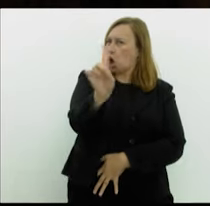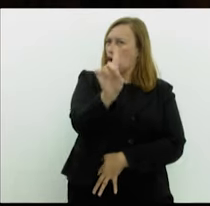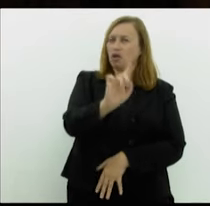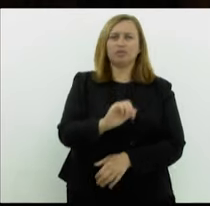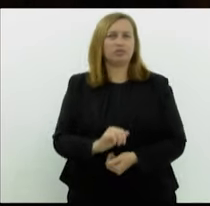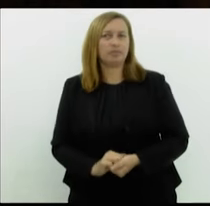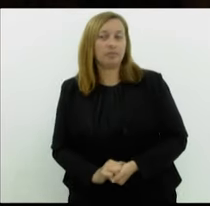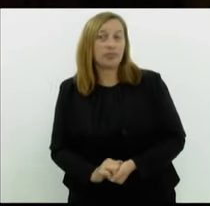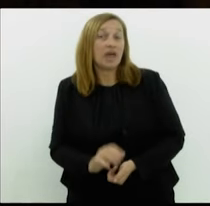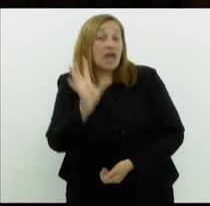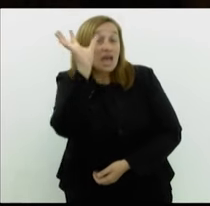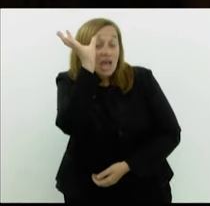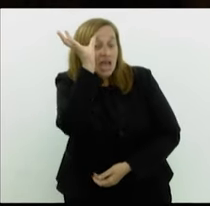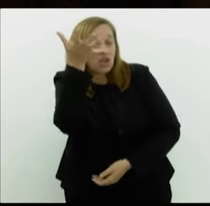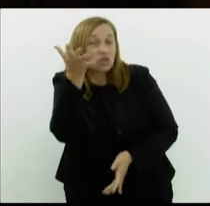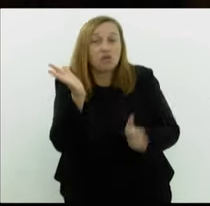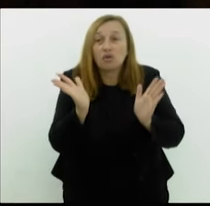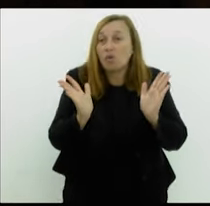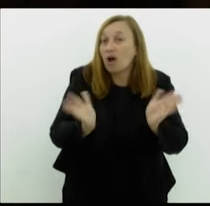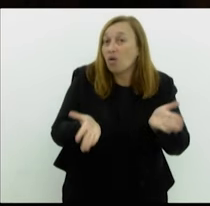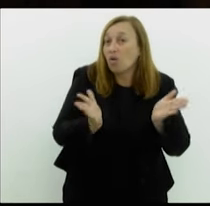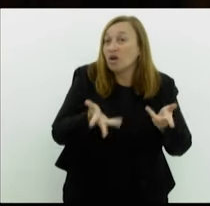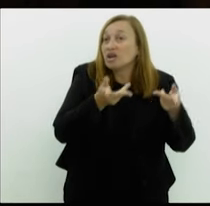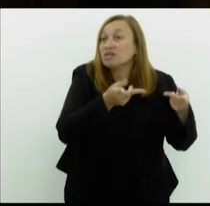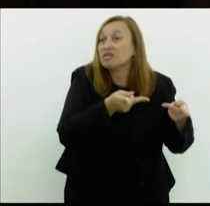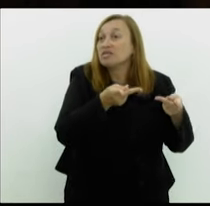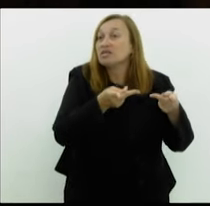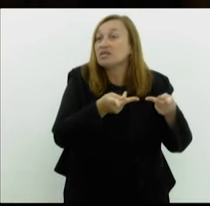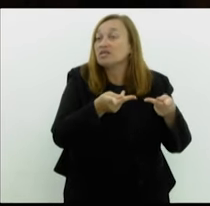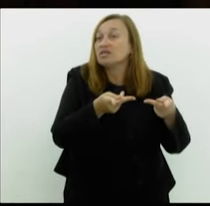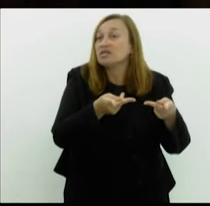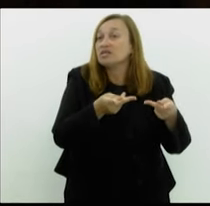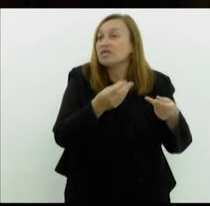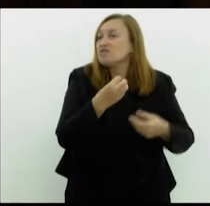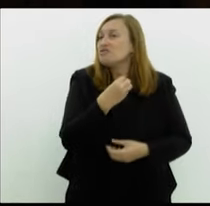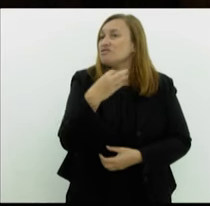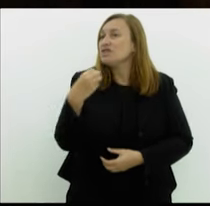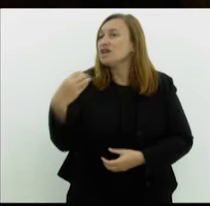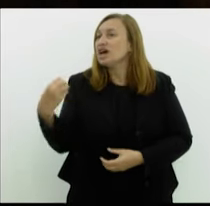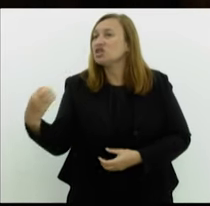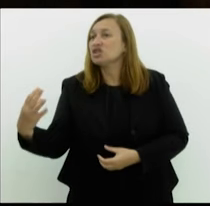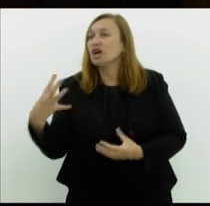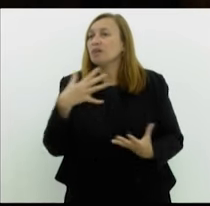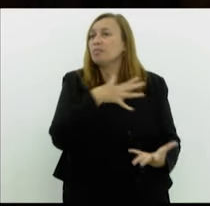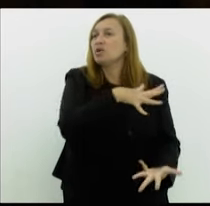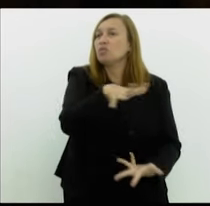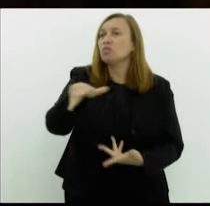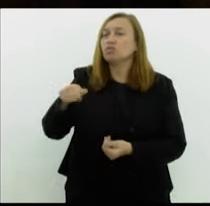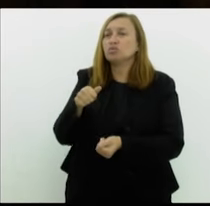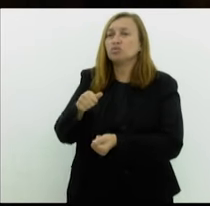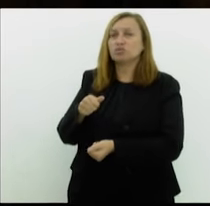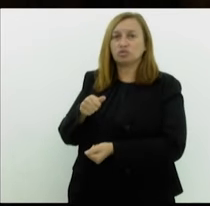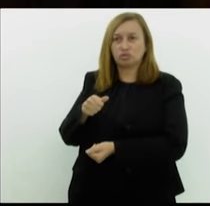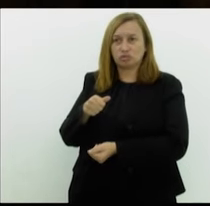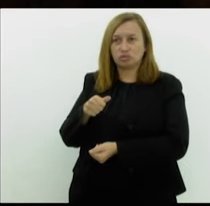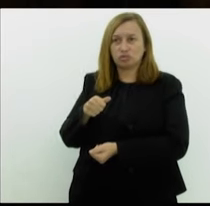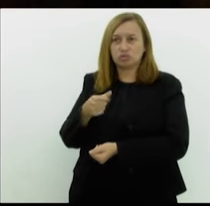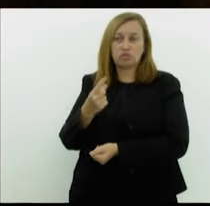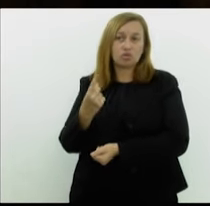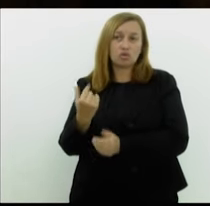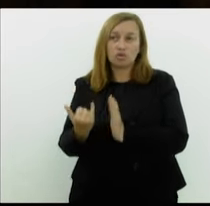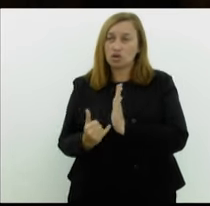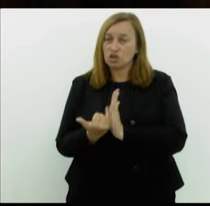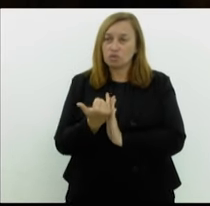Ele resolveu excursionar pelo mundo às custas do nosso imposto. Ele já